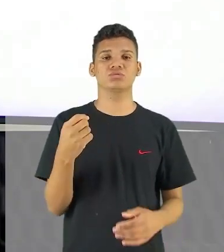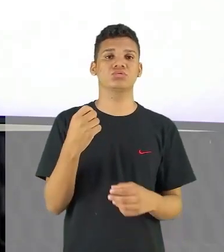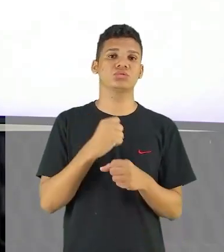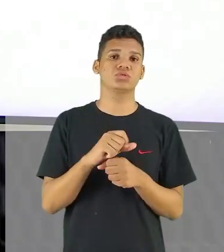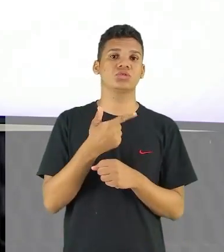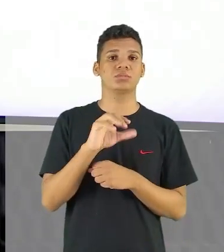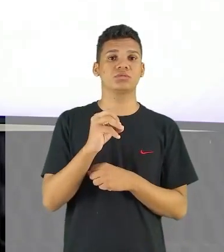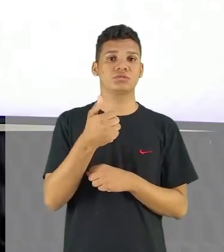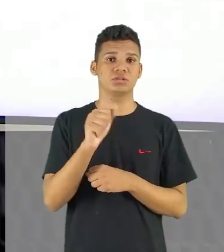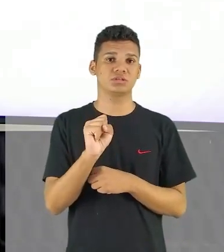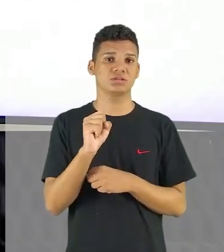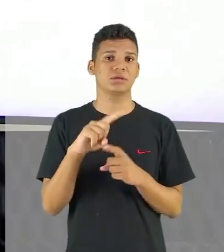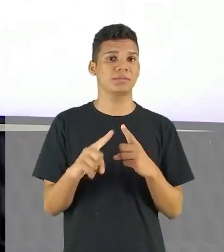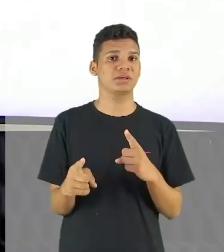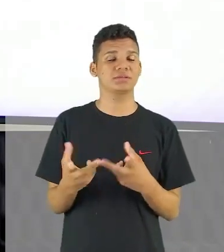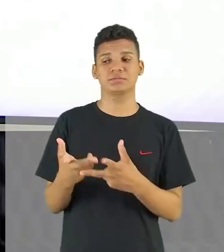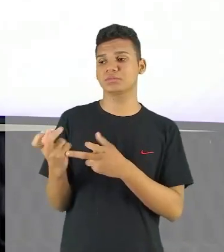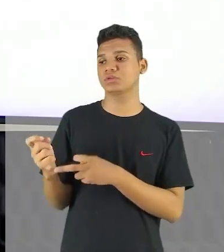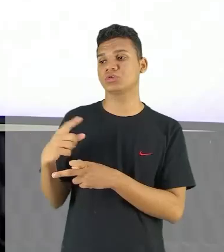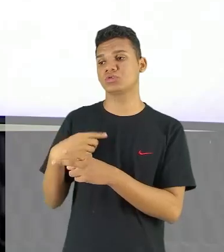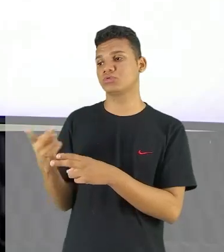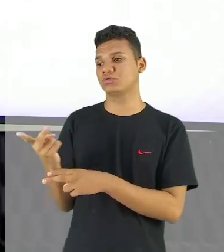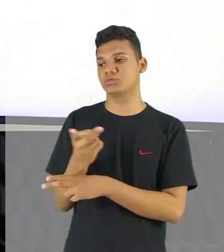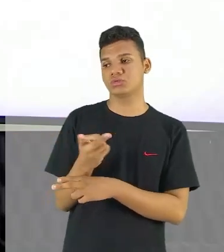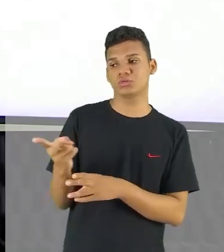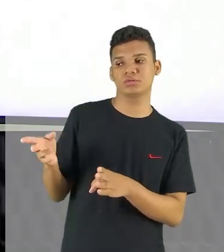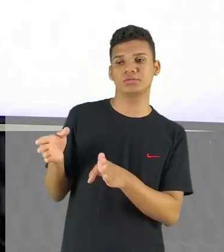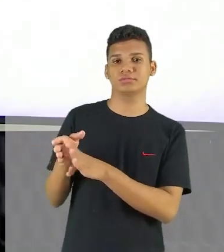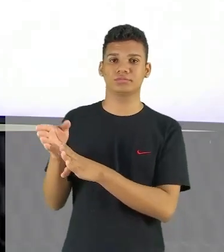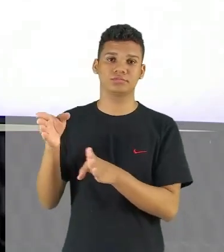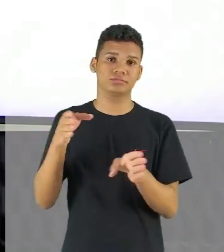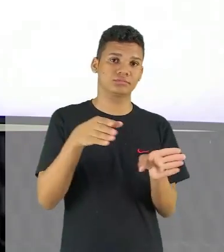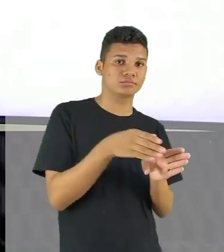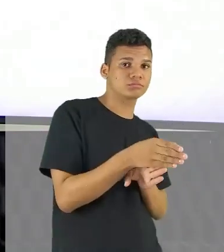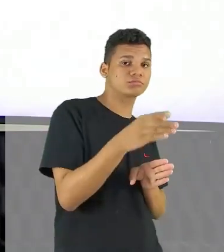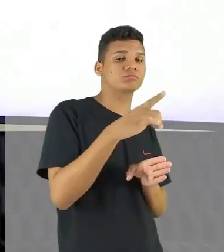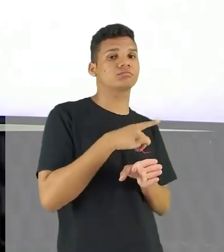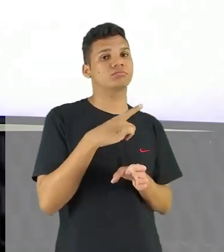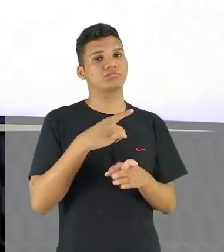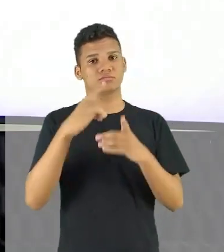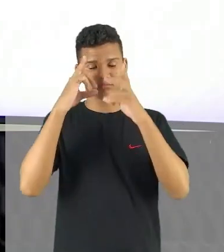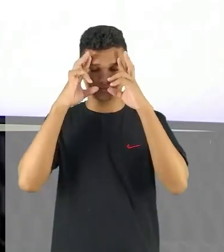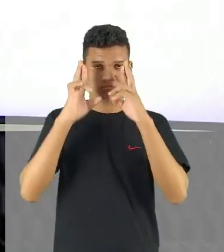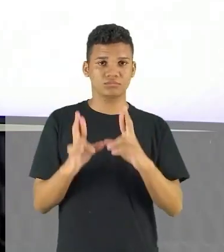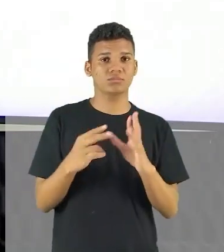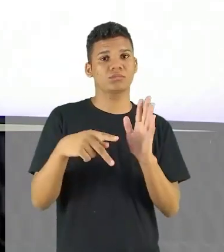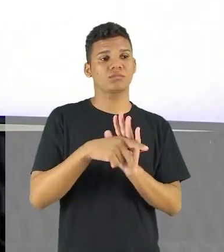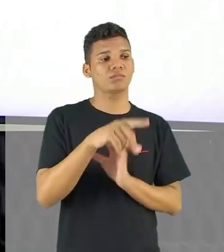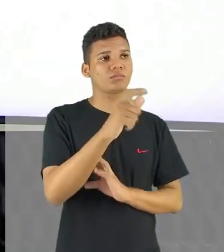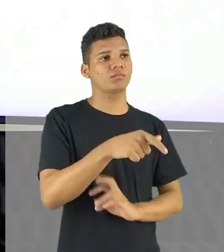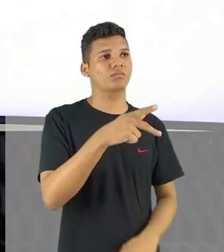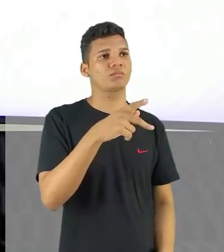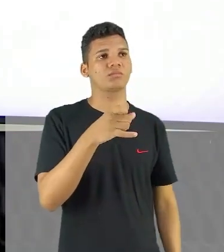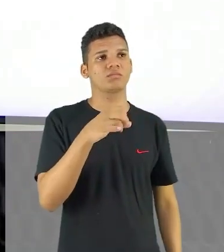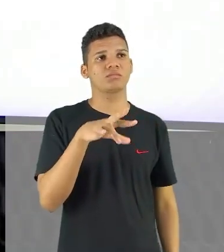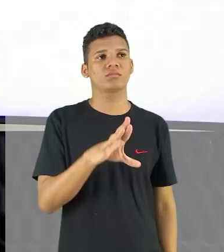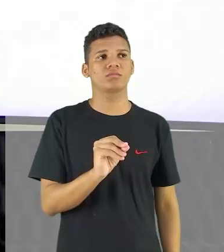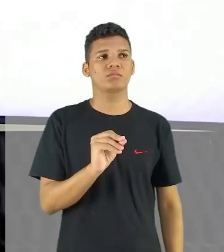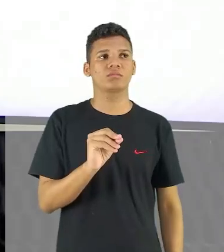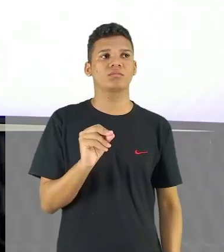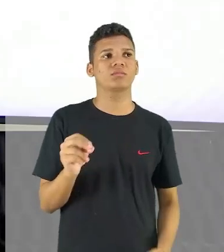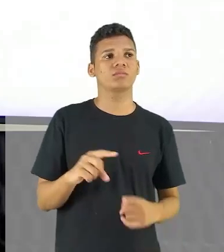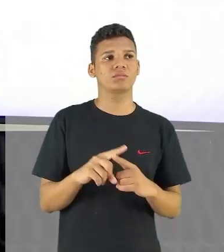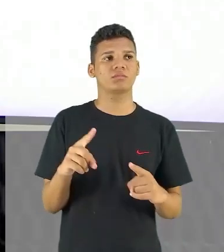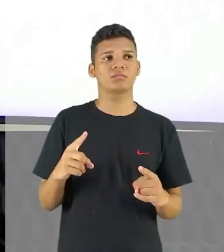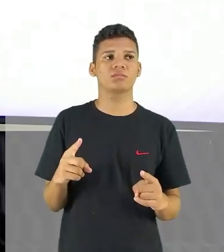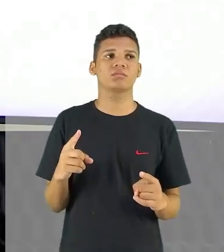viu aqui 2 conselhos a respeito de Pedro. Você viu também que eu repeti aqui o slide, tá? Foi uma